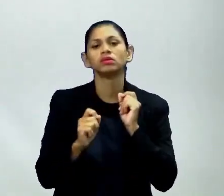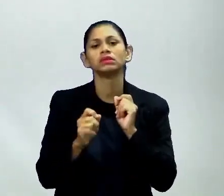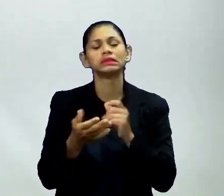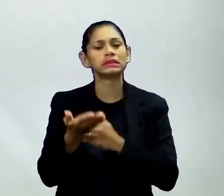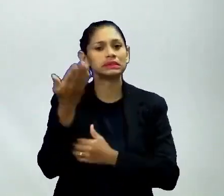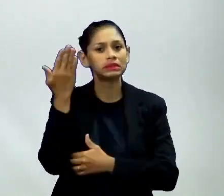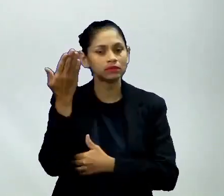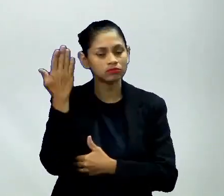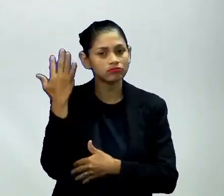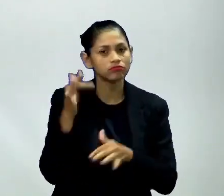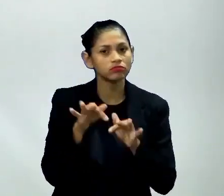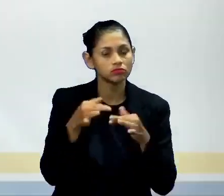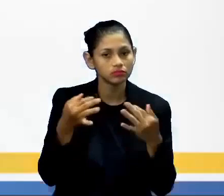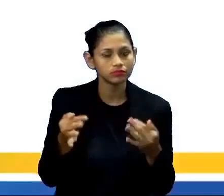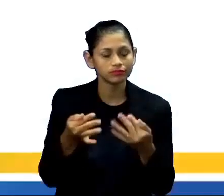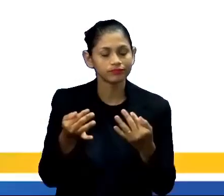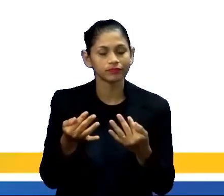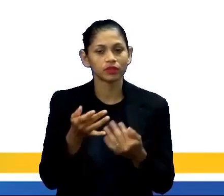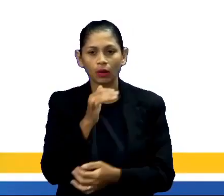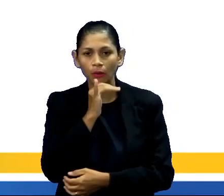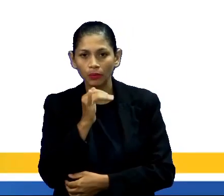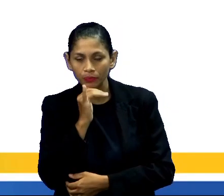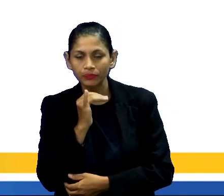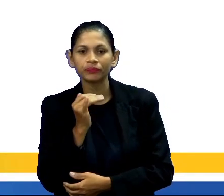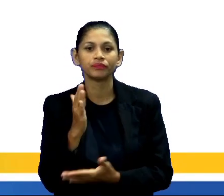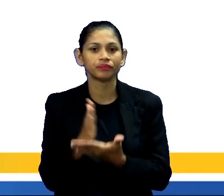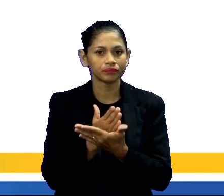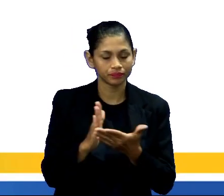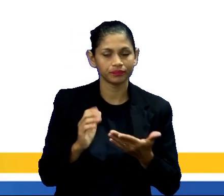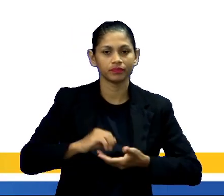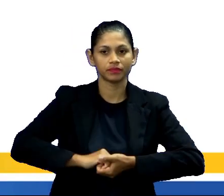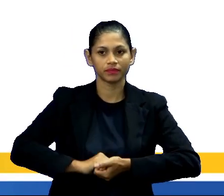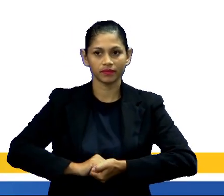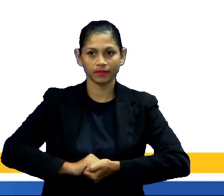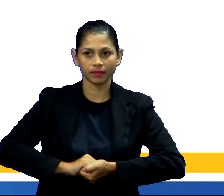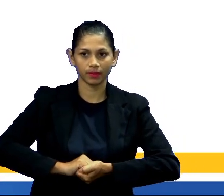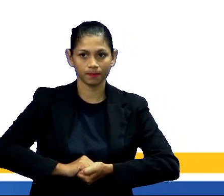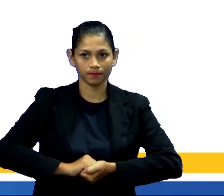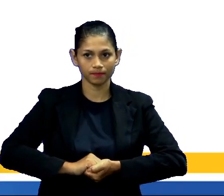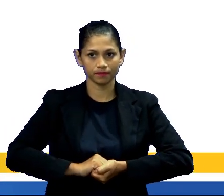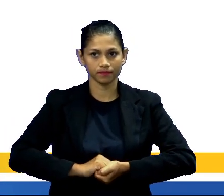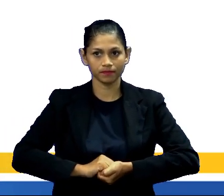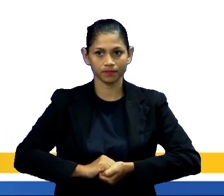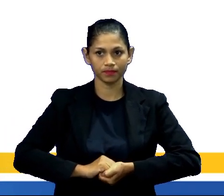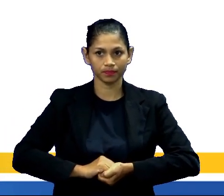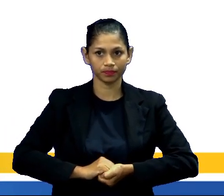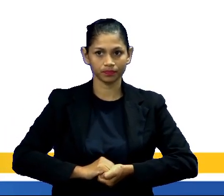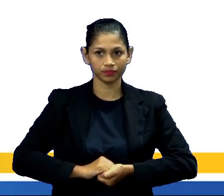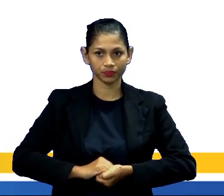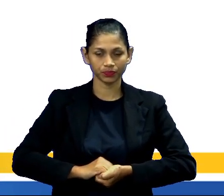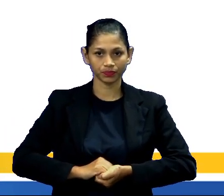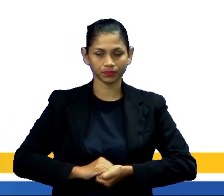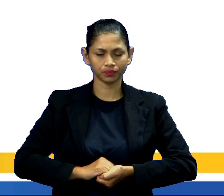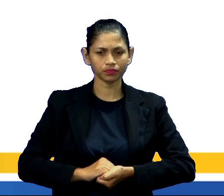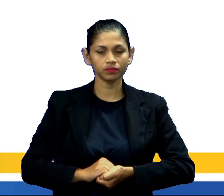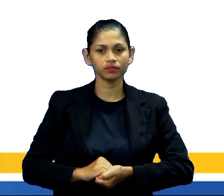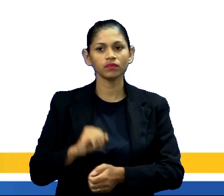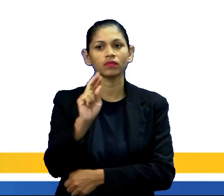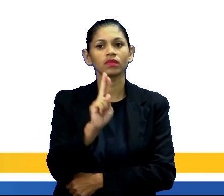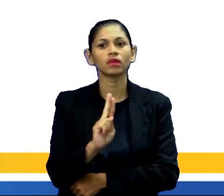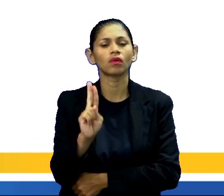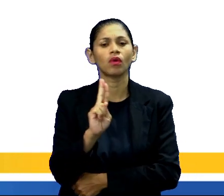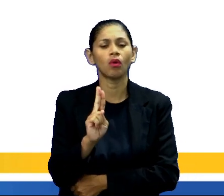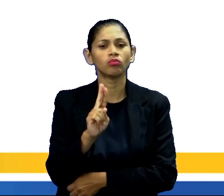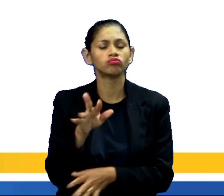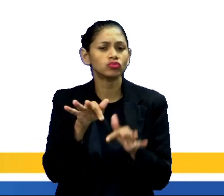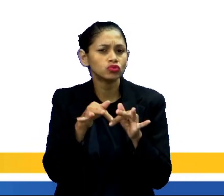vocês vão ver também alguns exemplos para poder relembrar, né, o que é esse tempo verbal. Nós